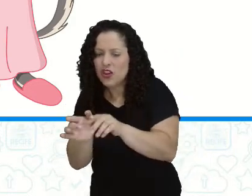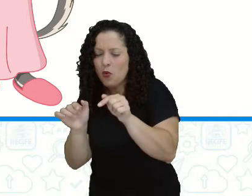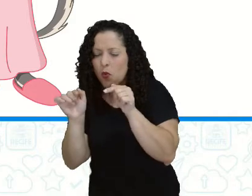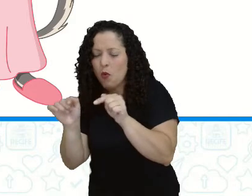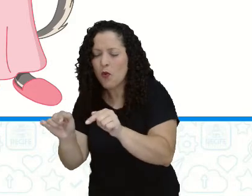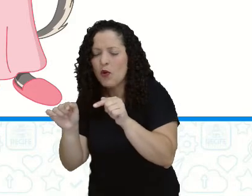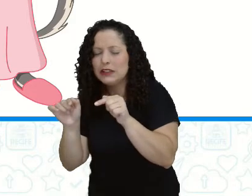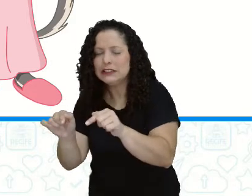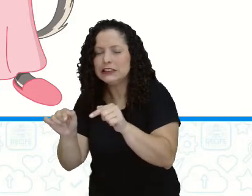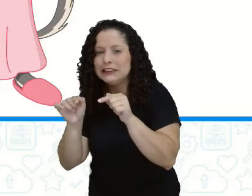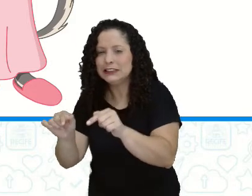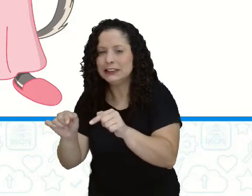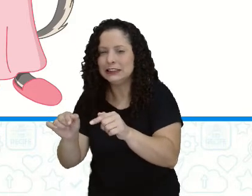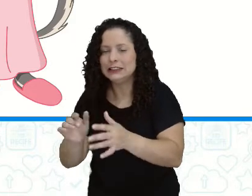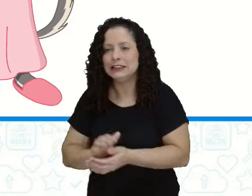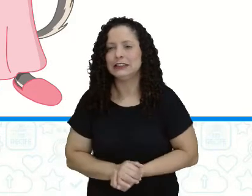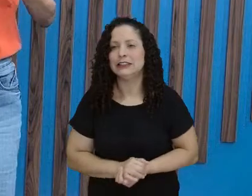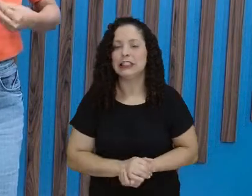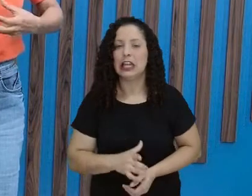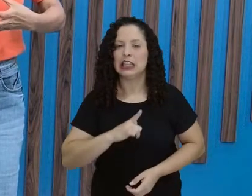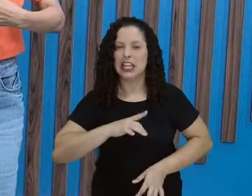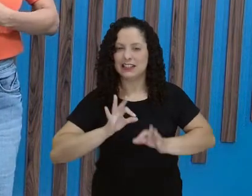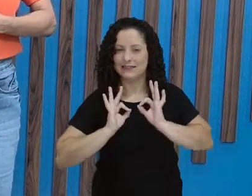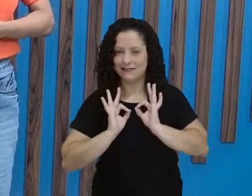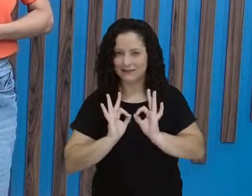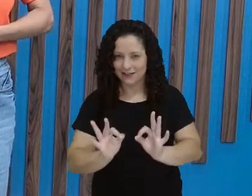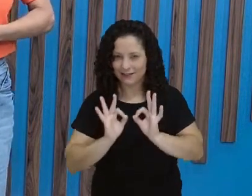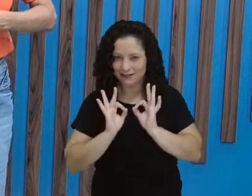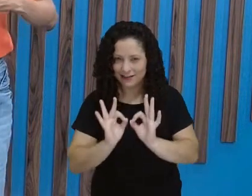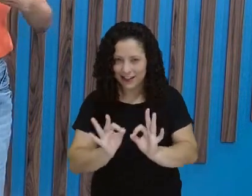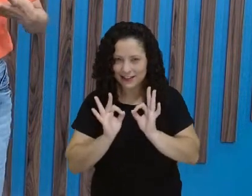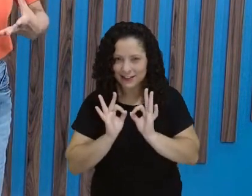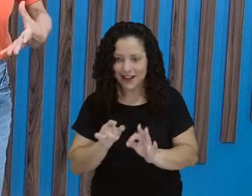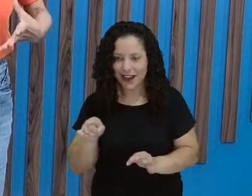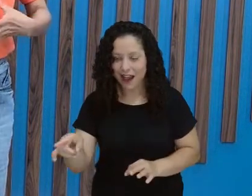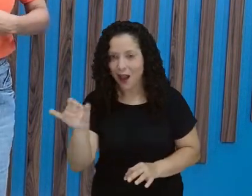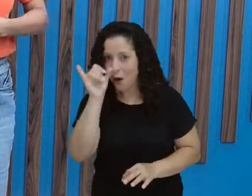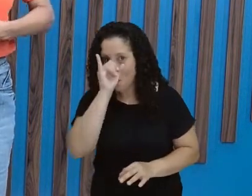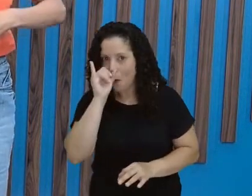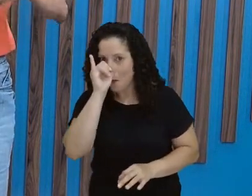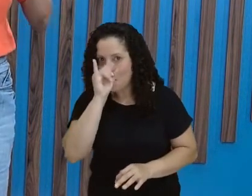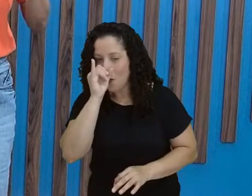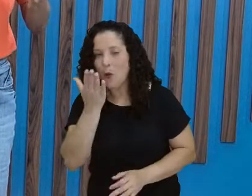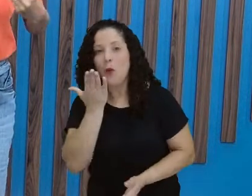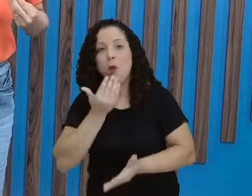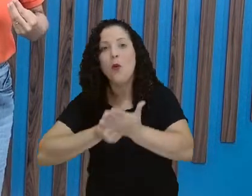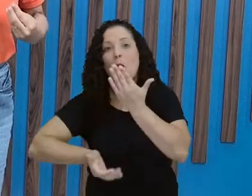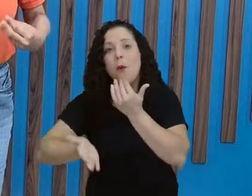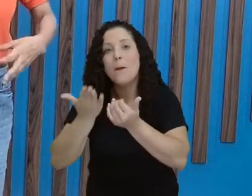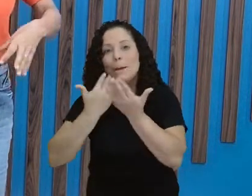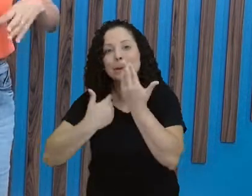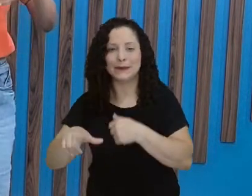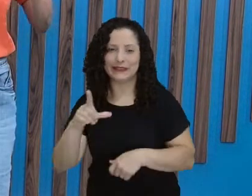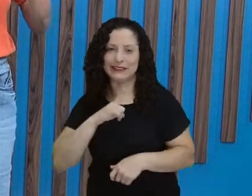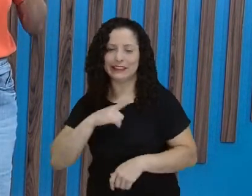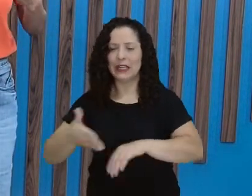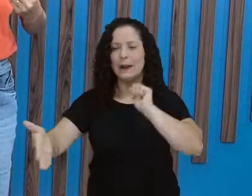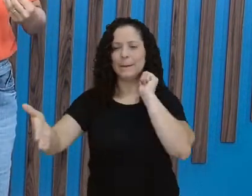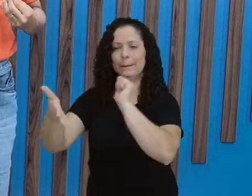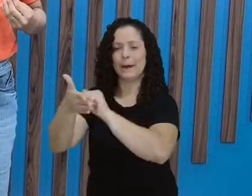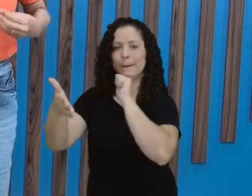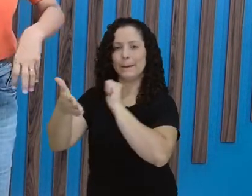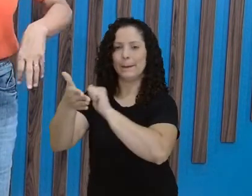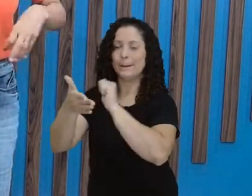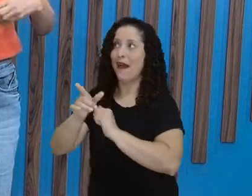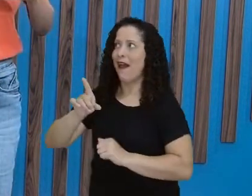lá, ele tinha certeza que aquele porco tinha comida. Ele bateu na porta, a casa era de